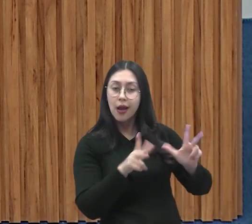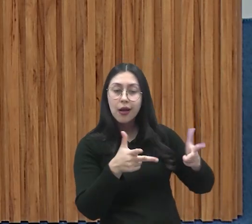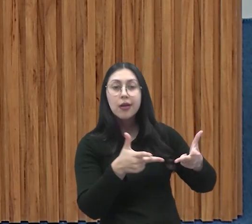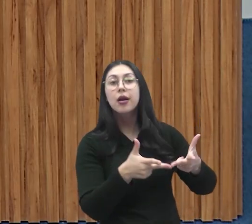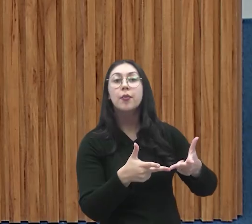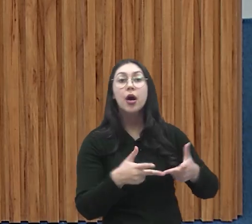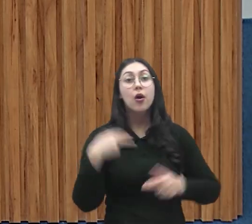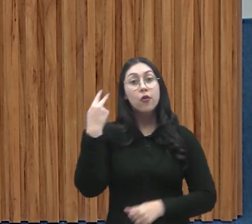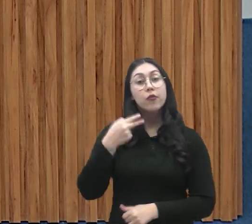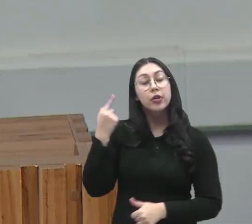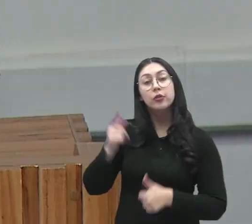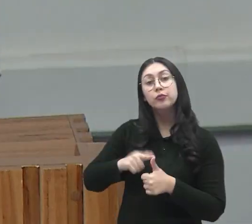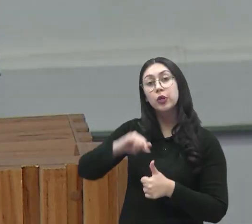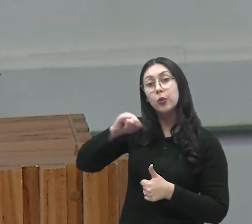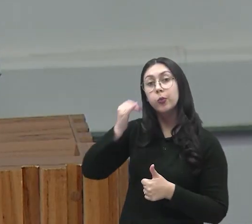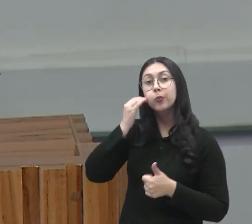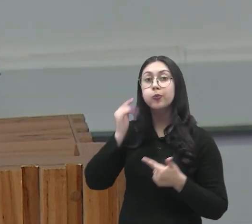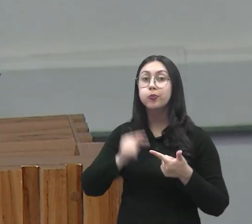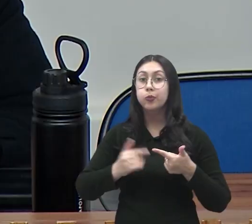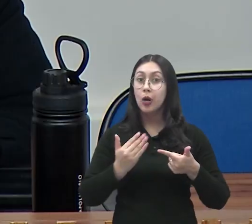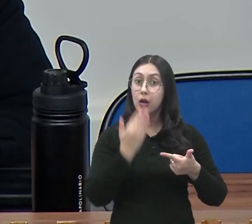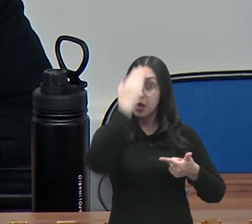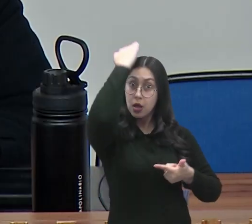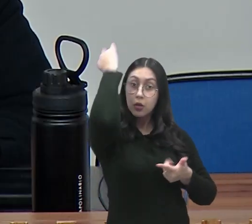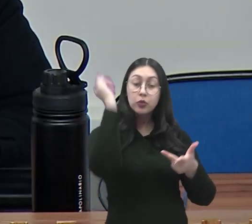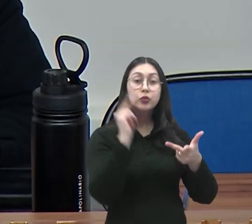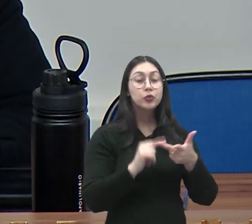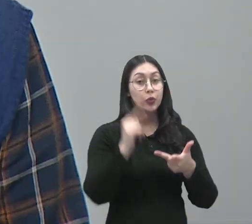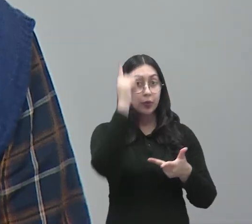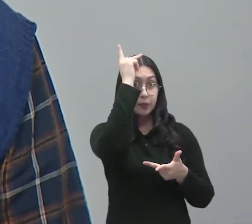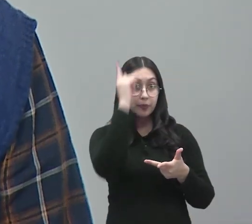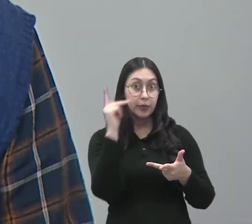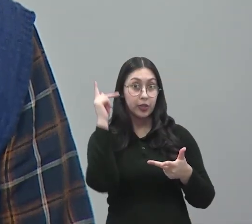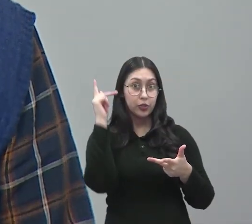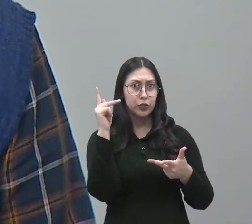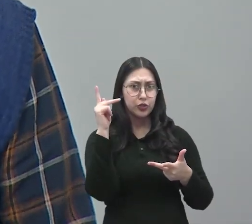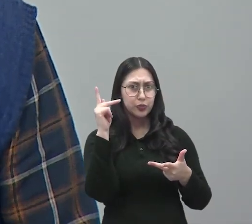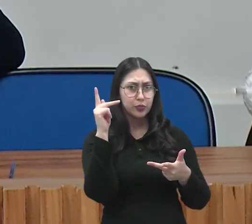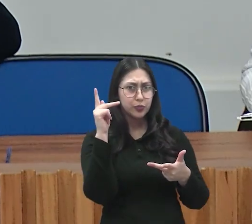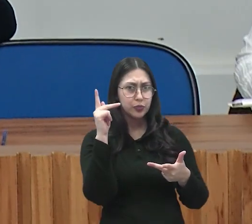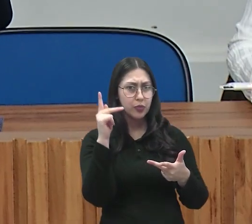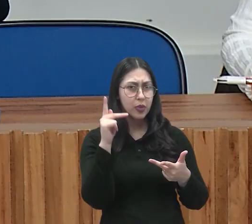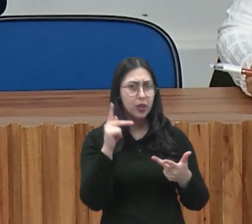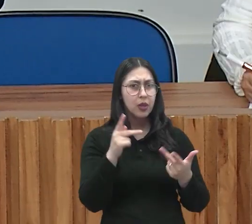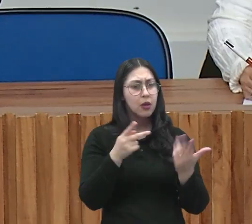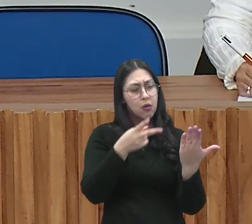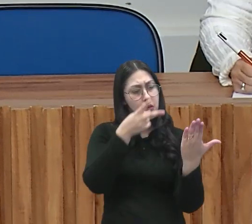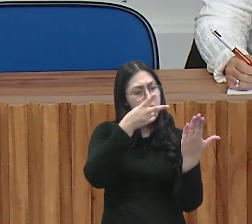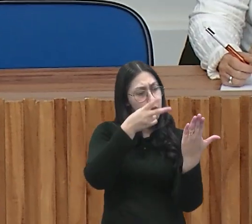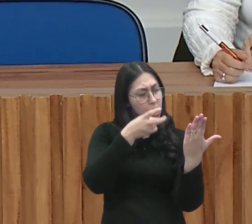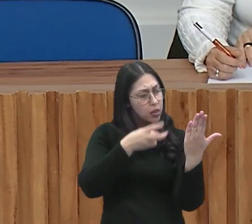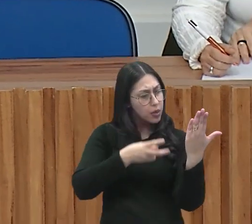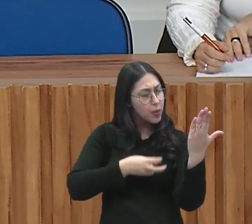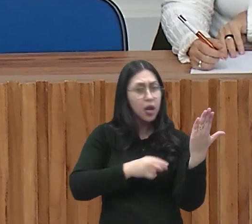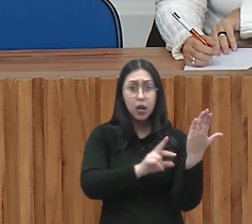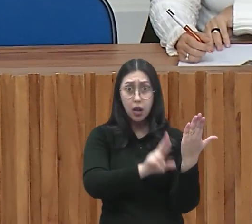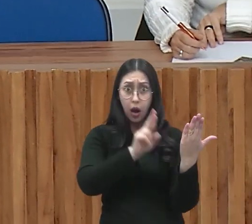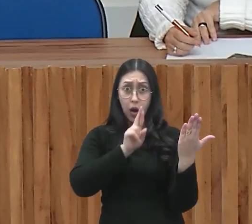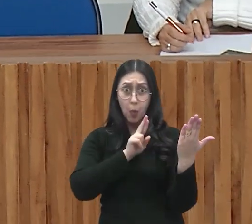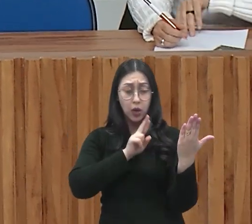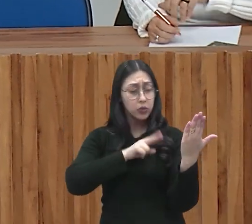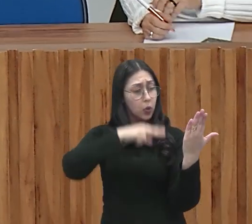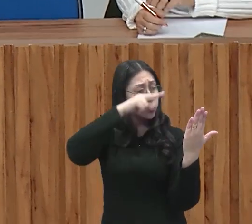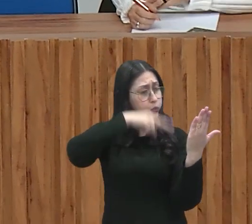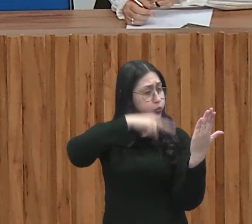Covas, os vereadores Juliana Fraga, Cláudia Apolinário e Fernando Petit analisaram respostas de